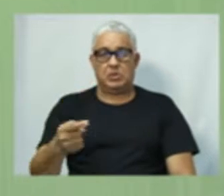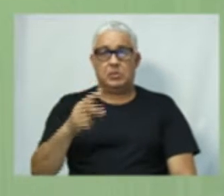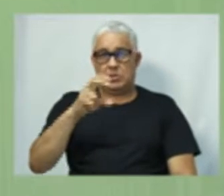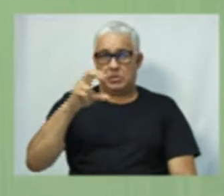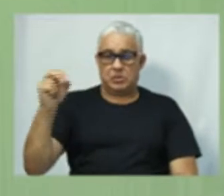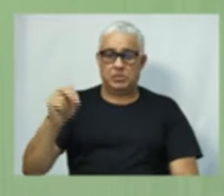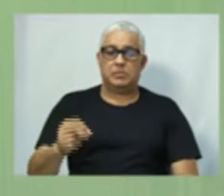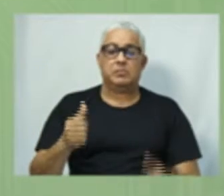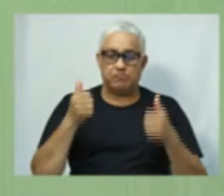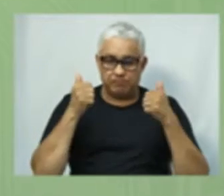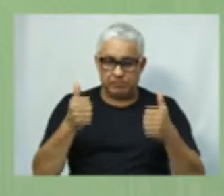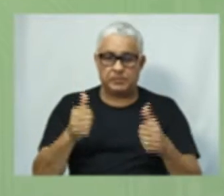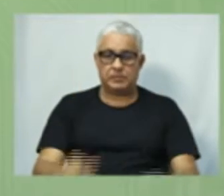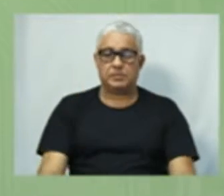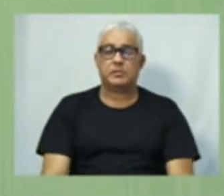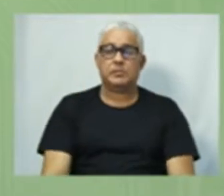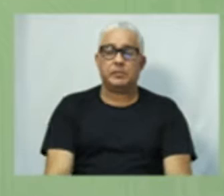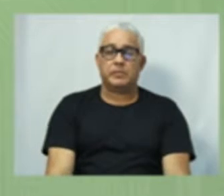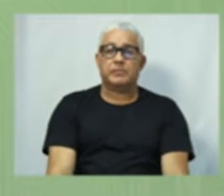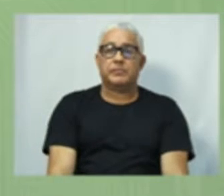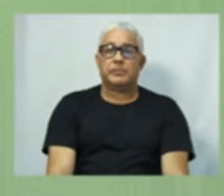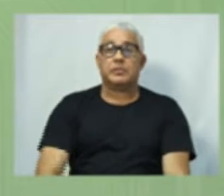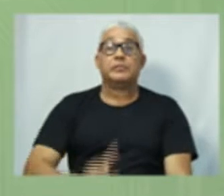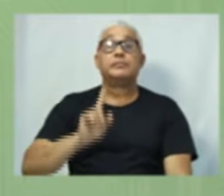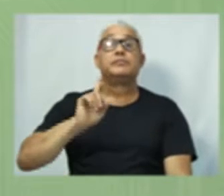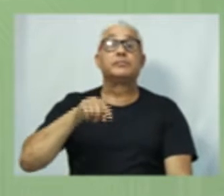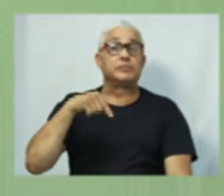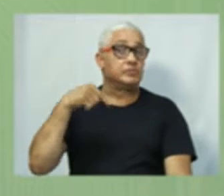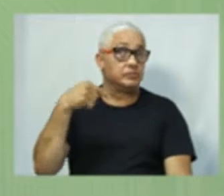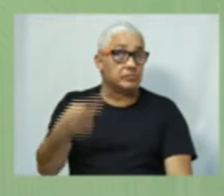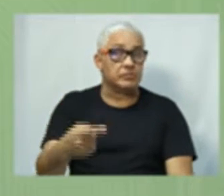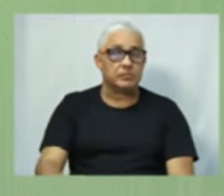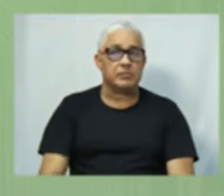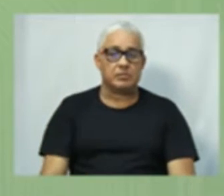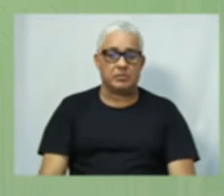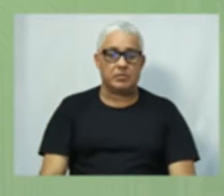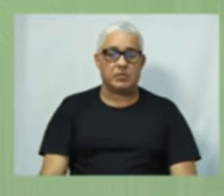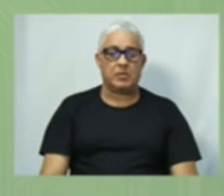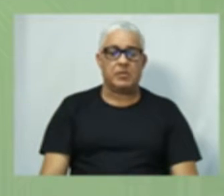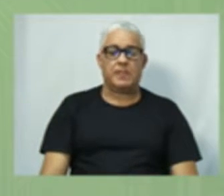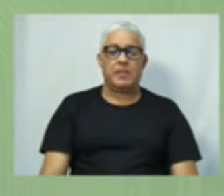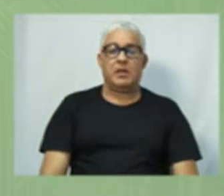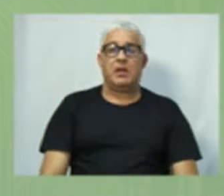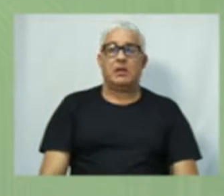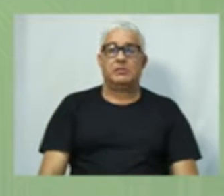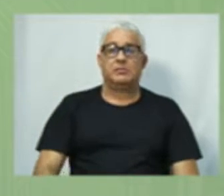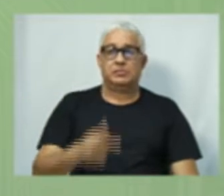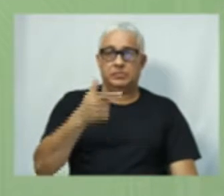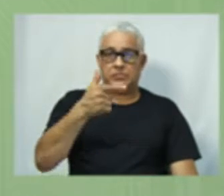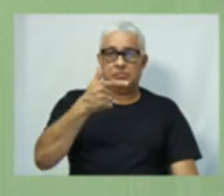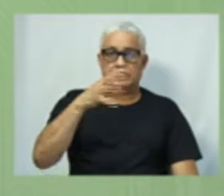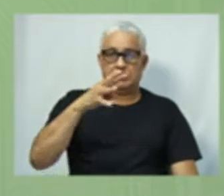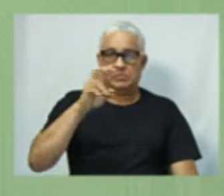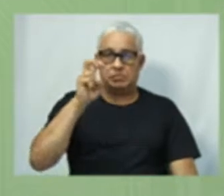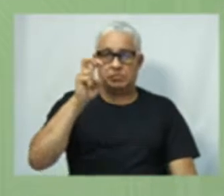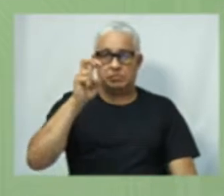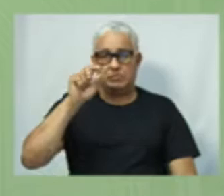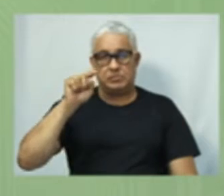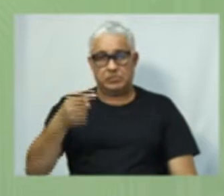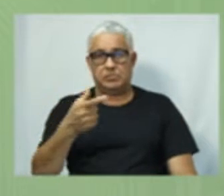245.500. 245.500, jogo nessa fórmula. o valor total do